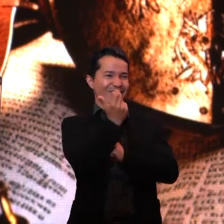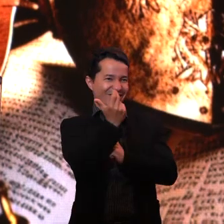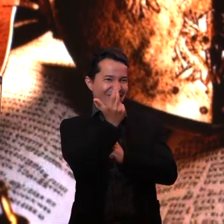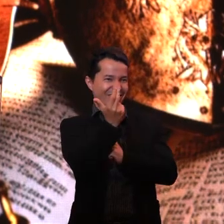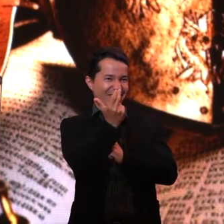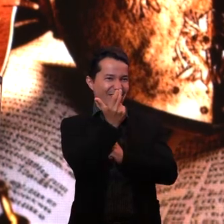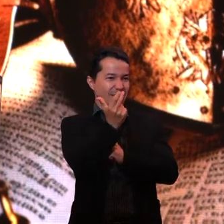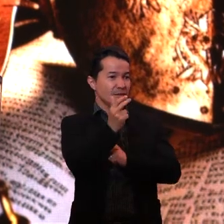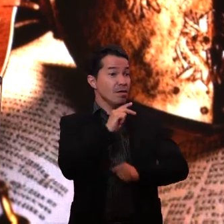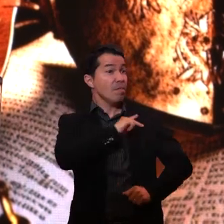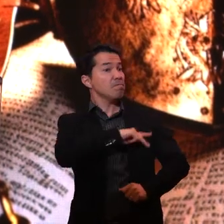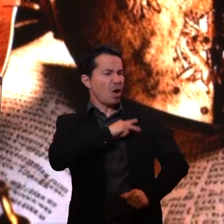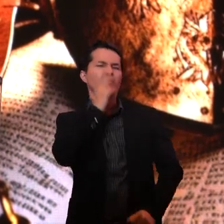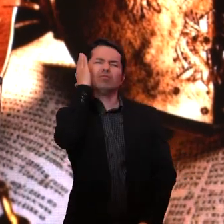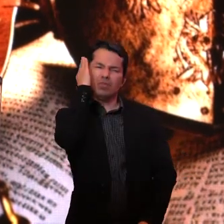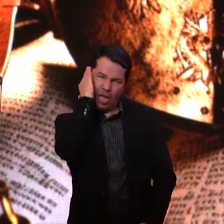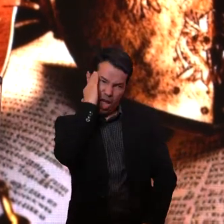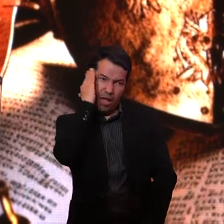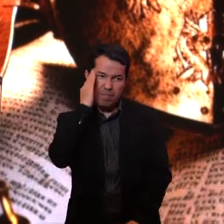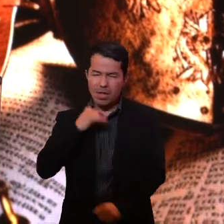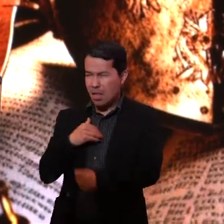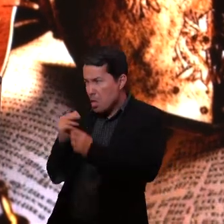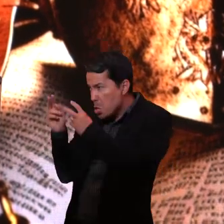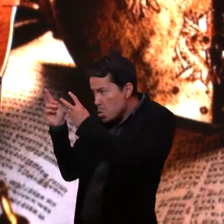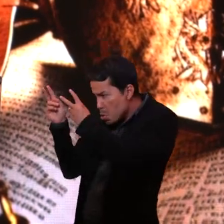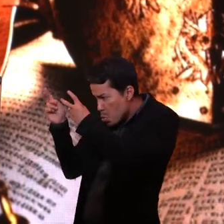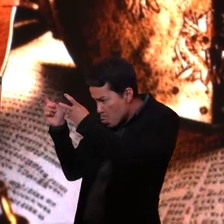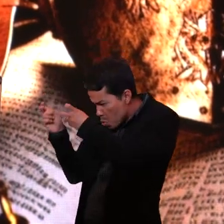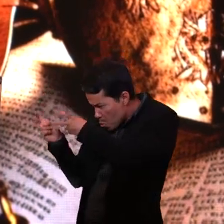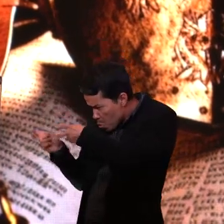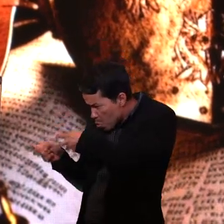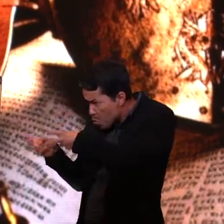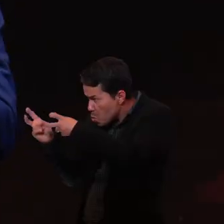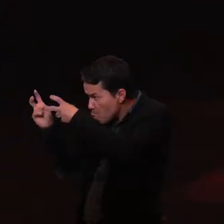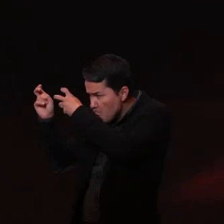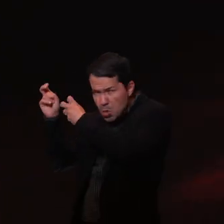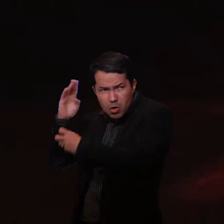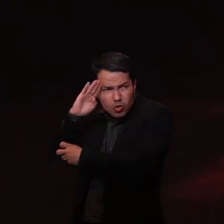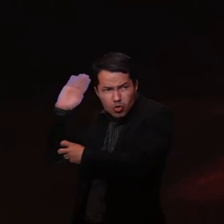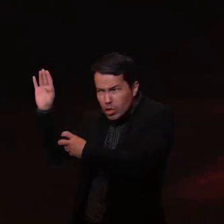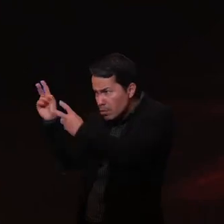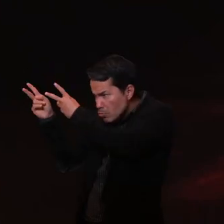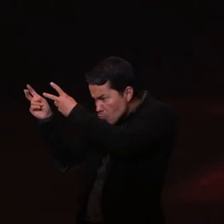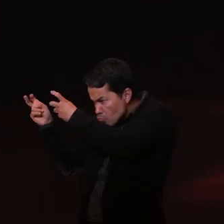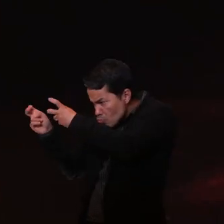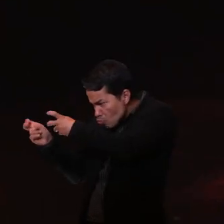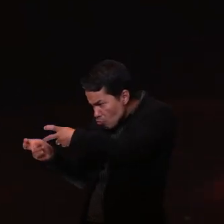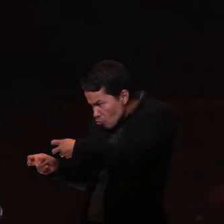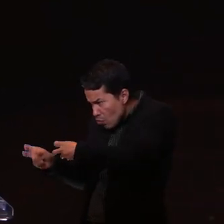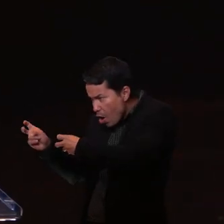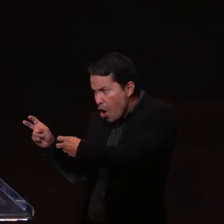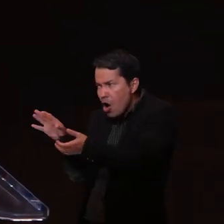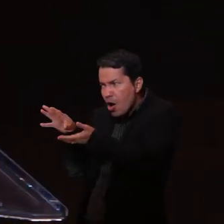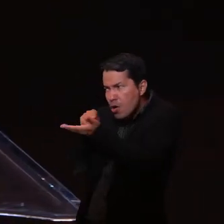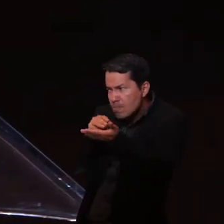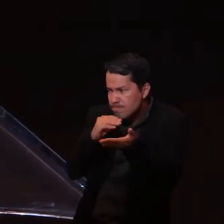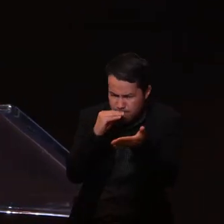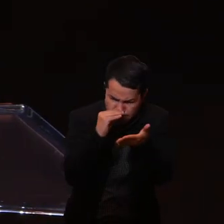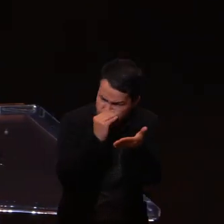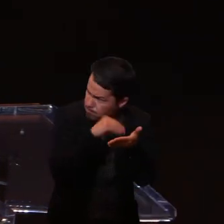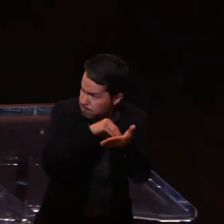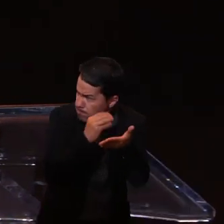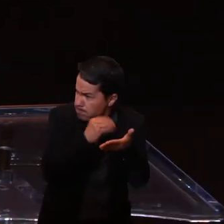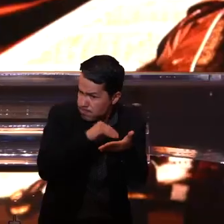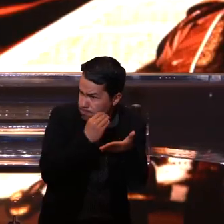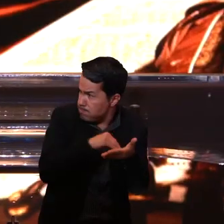figura, esta imagem, para falar a respeito da nossa salvação. Mas o que que essa imagem,